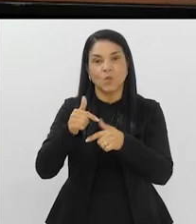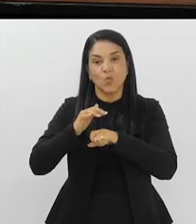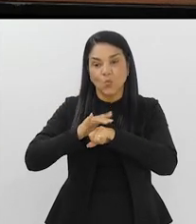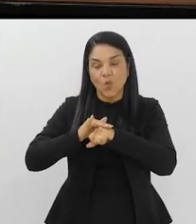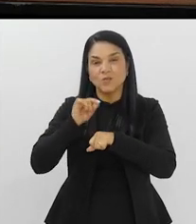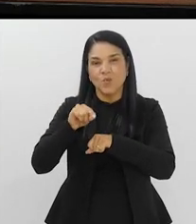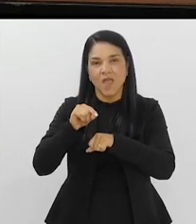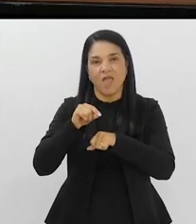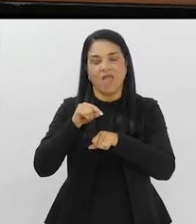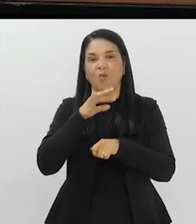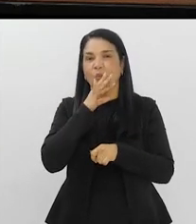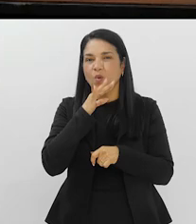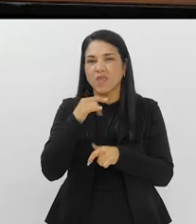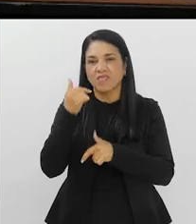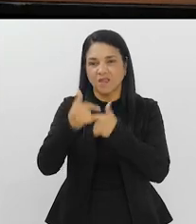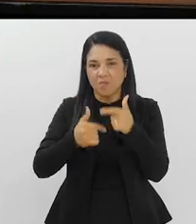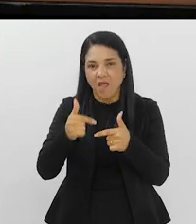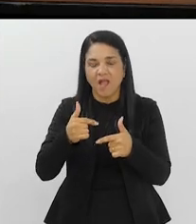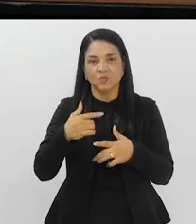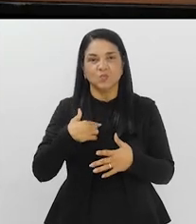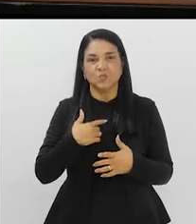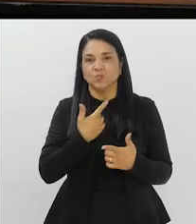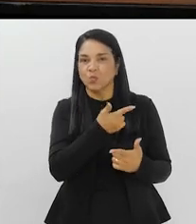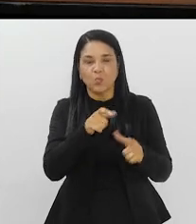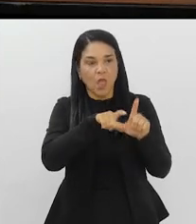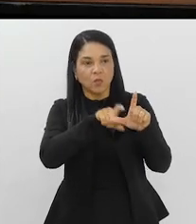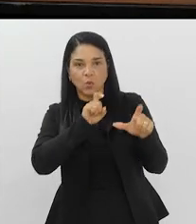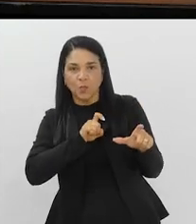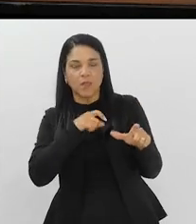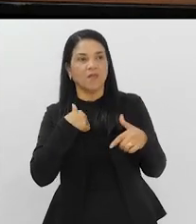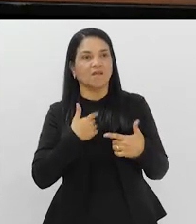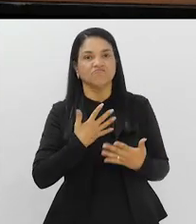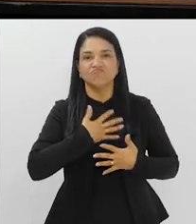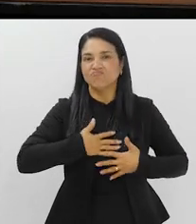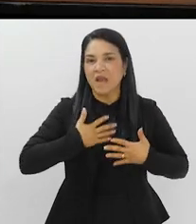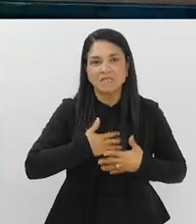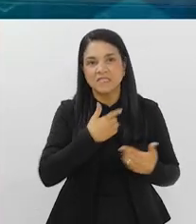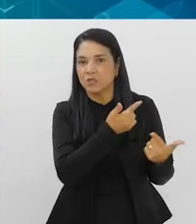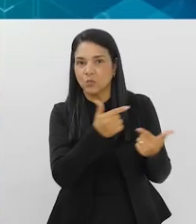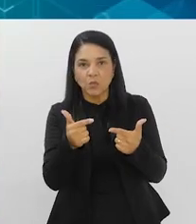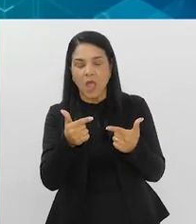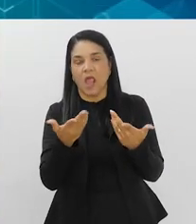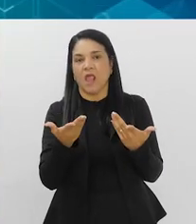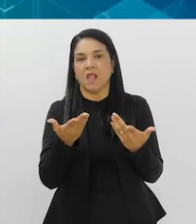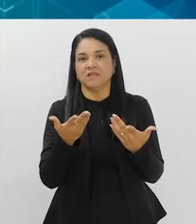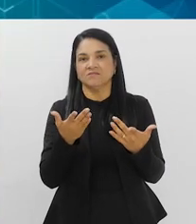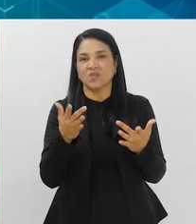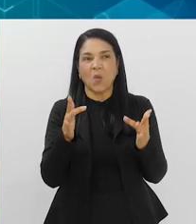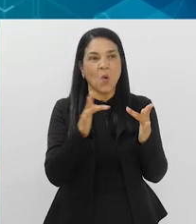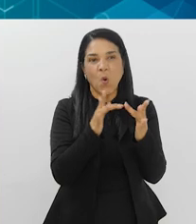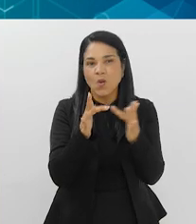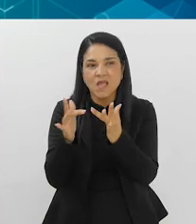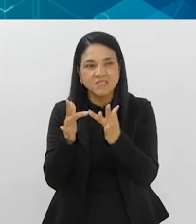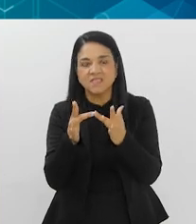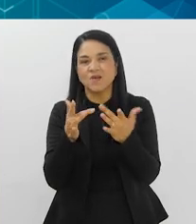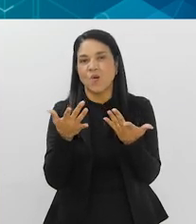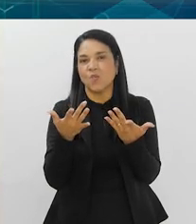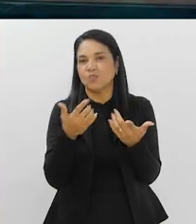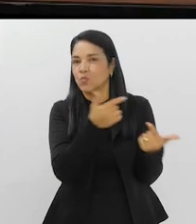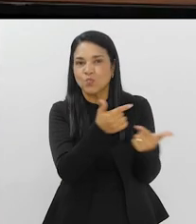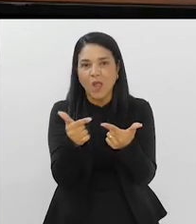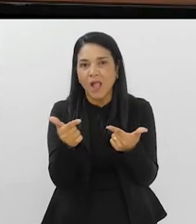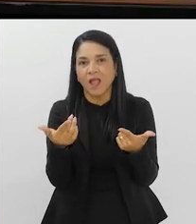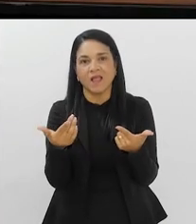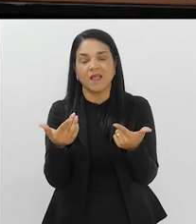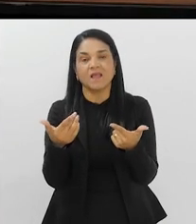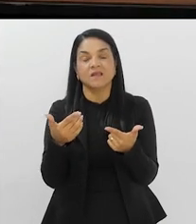sente sem autonomia, sem realização, sem conexão com as ferramentas do dia a dia, da atividade, né? Então